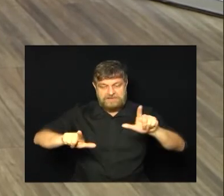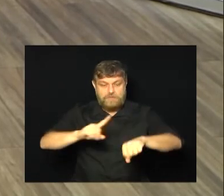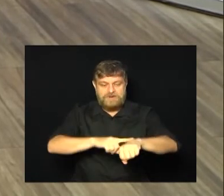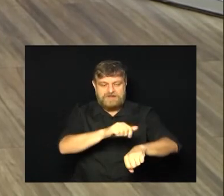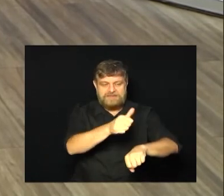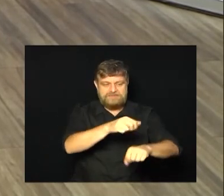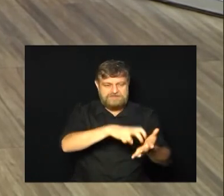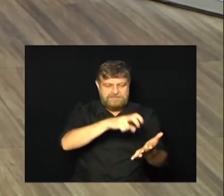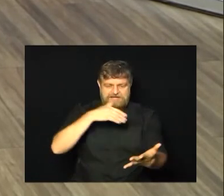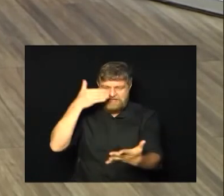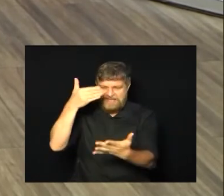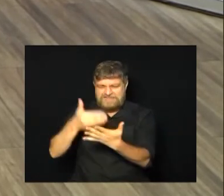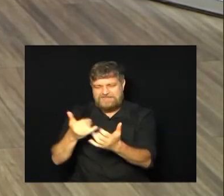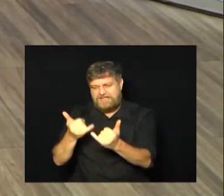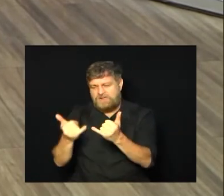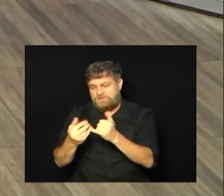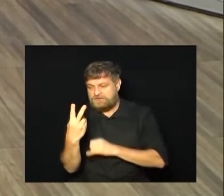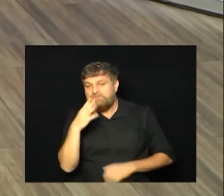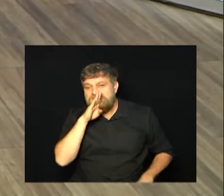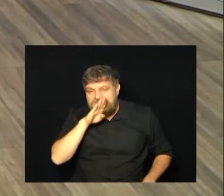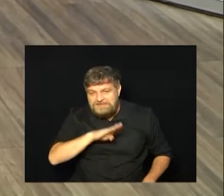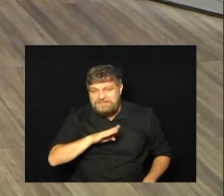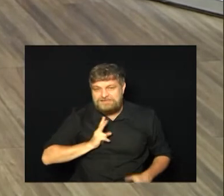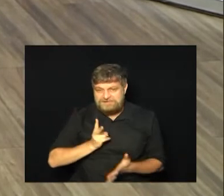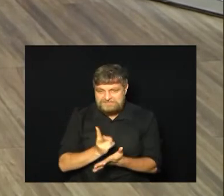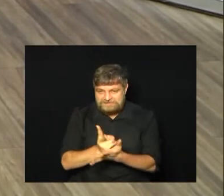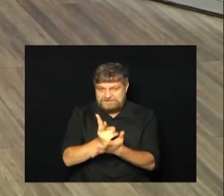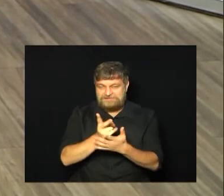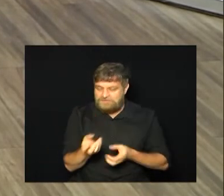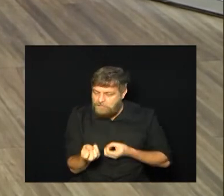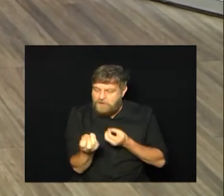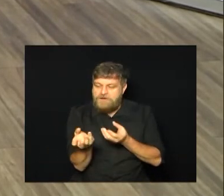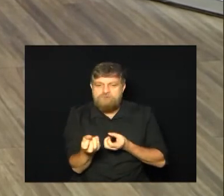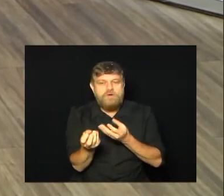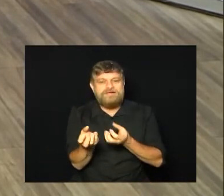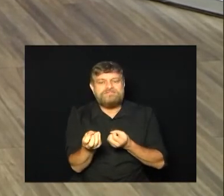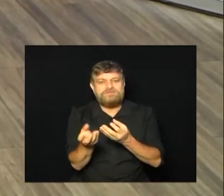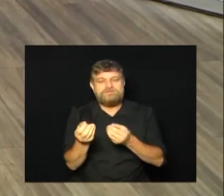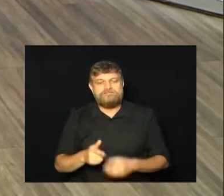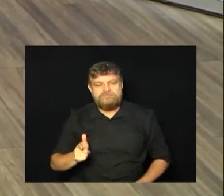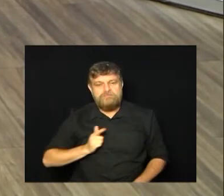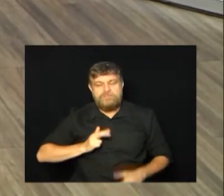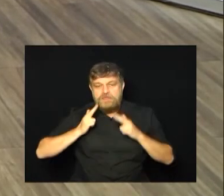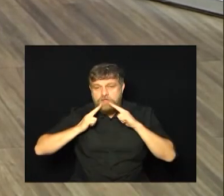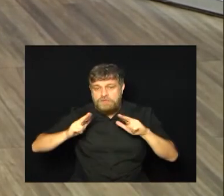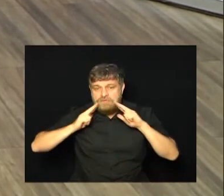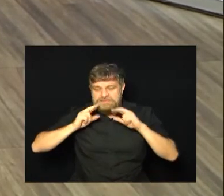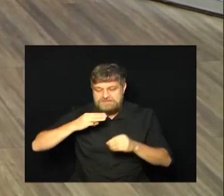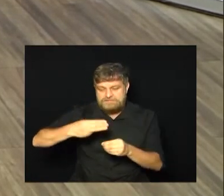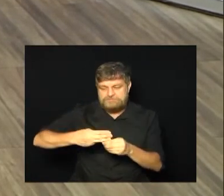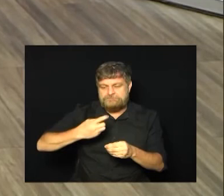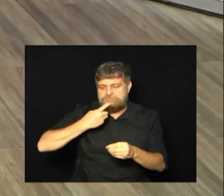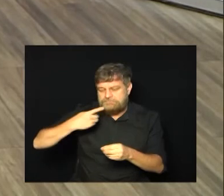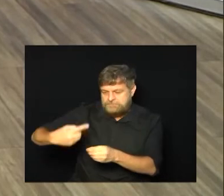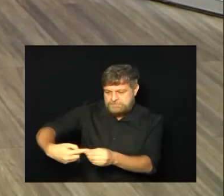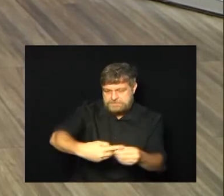da manhã até perto das 2 horas da tarde, sempre com muitas informações, trazendo as notícias aqui da Metrópole de